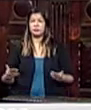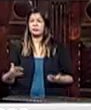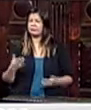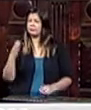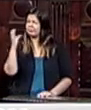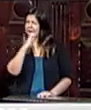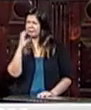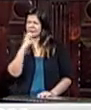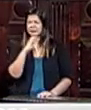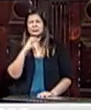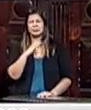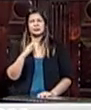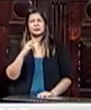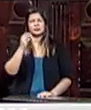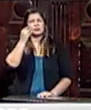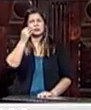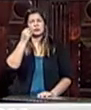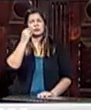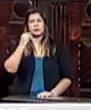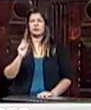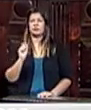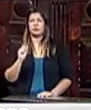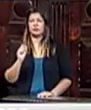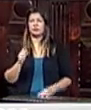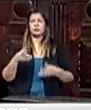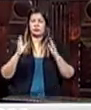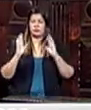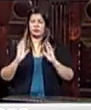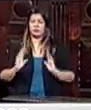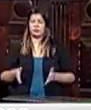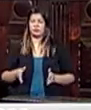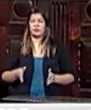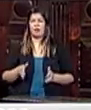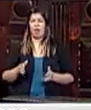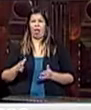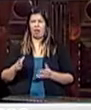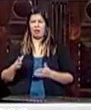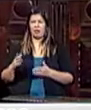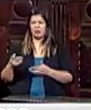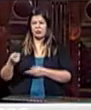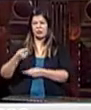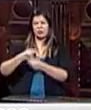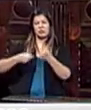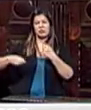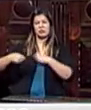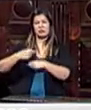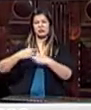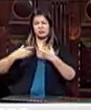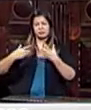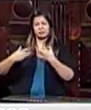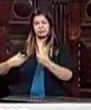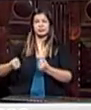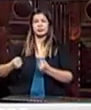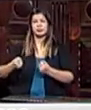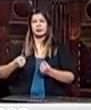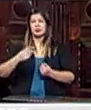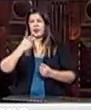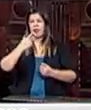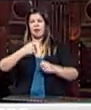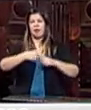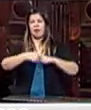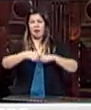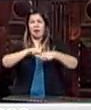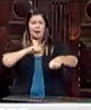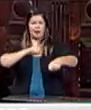imediatamente demonstrou que já tinha sido cooptado, dizendo: rasguem tudo que